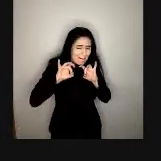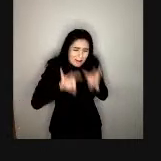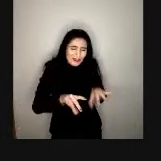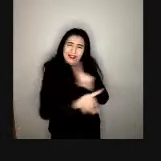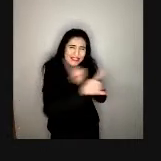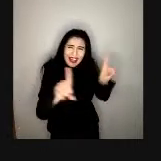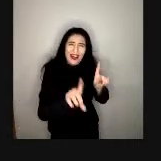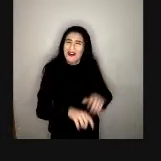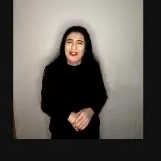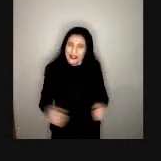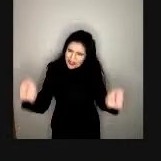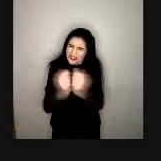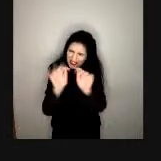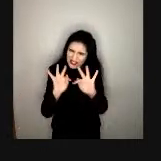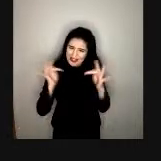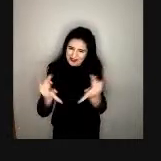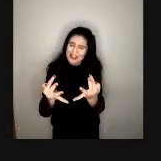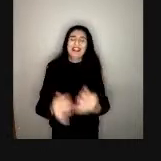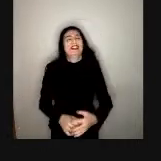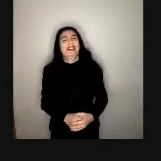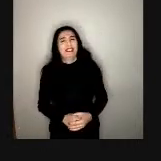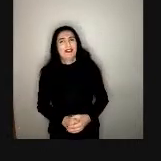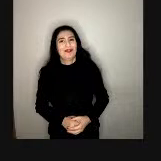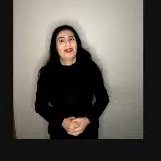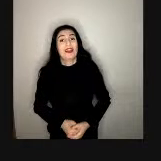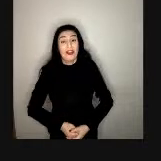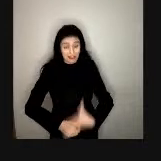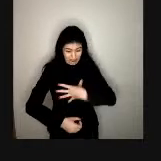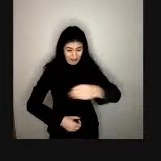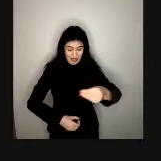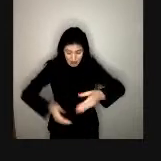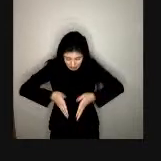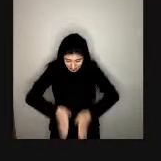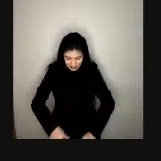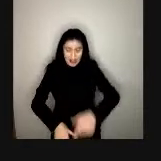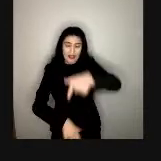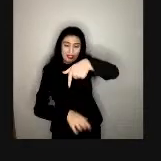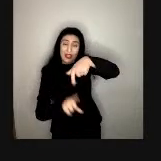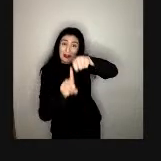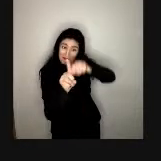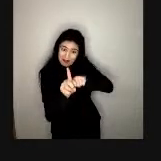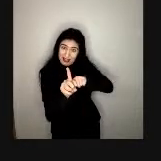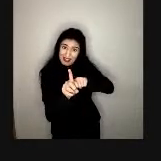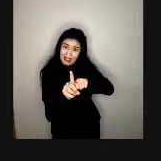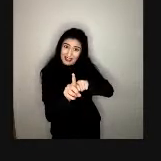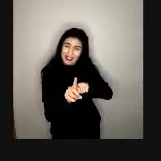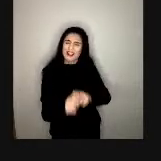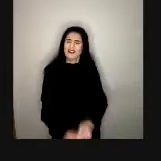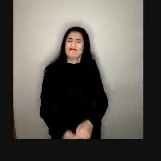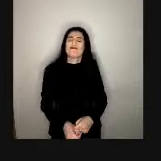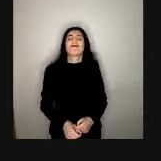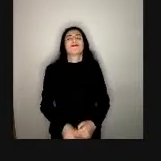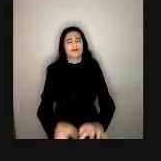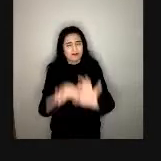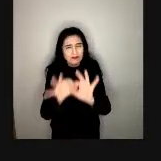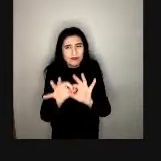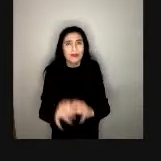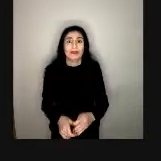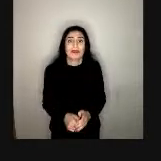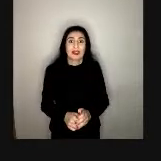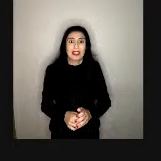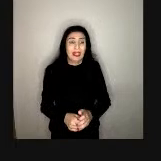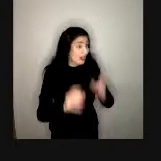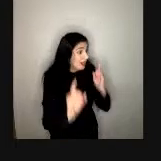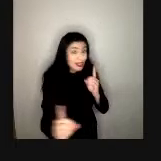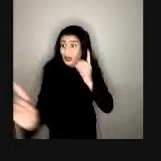grandinho, mas que ele nasceu com 7 meses. E ela segurou a onda, nós ligamos para lá recentemente, mas o câncer dela